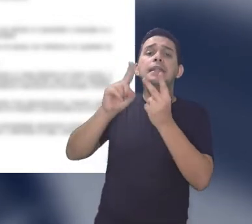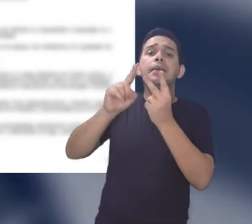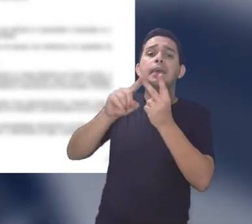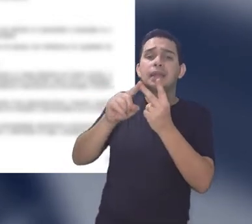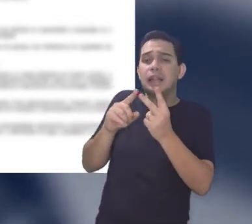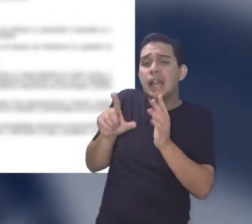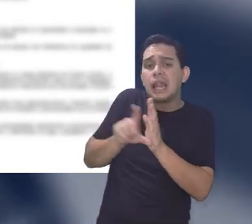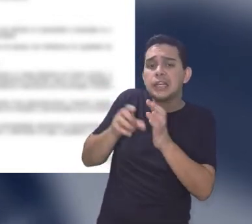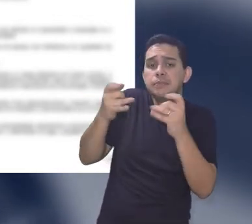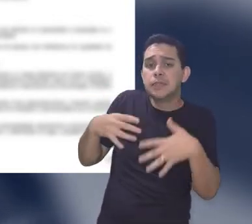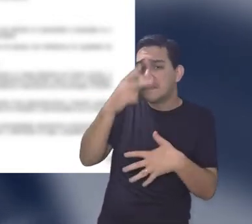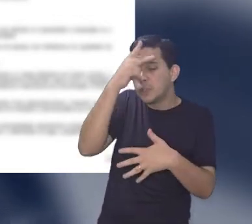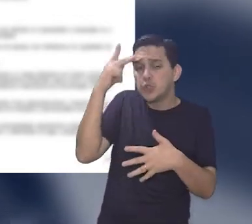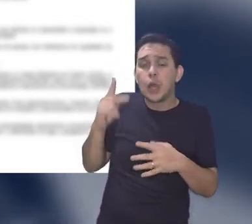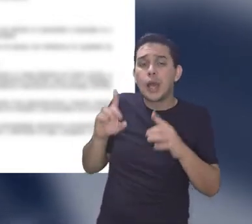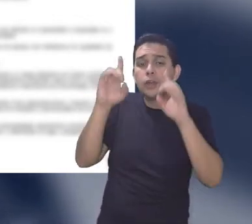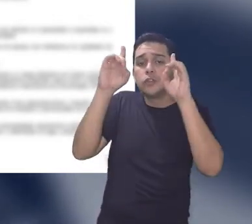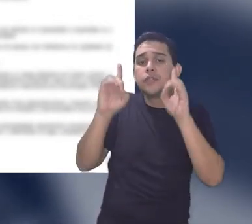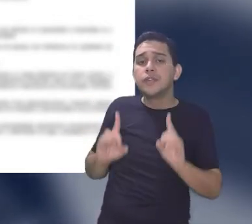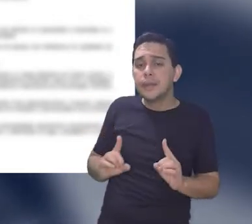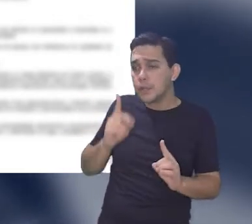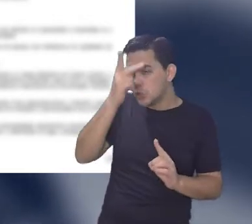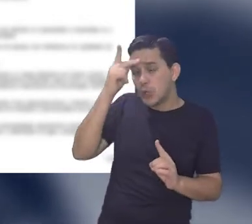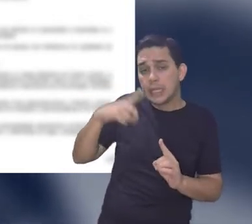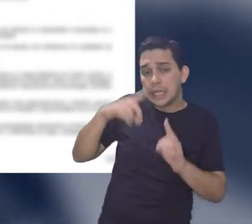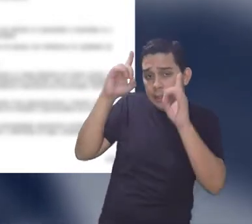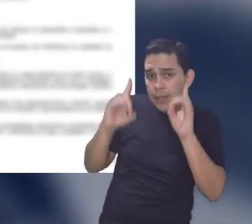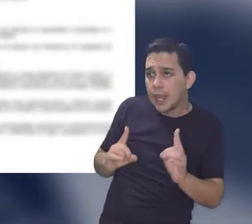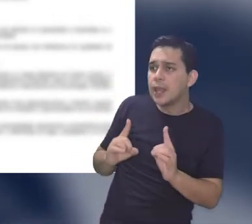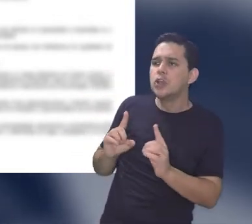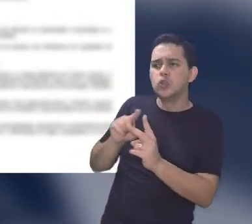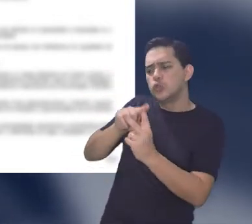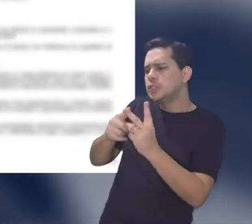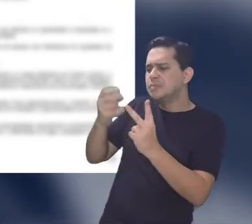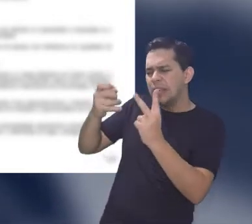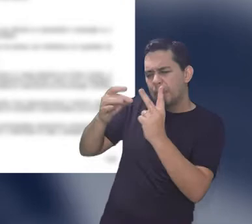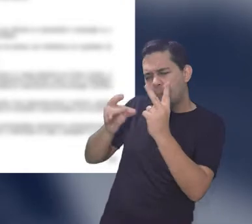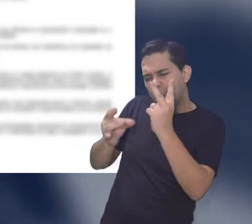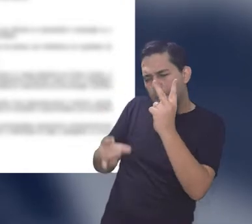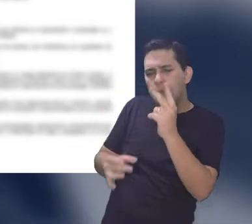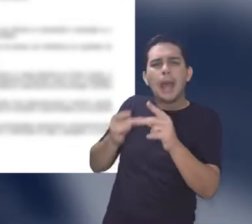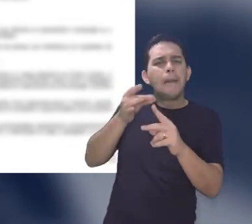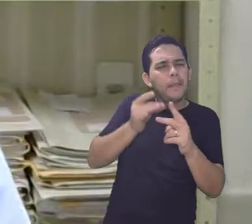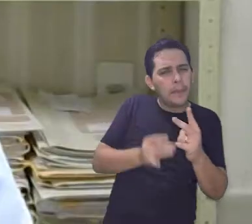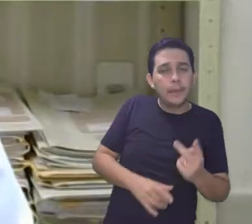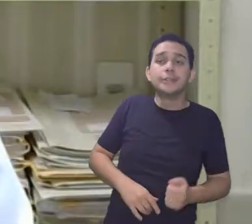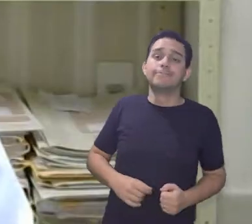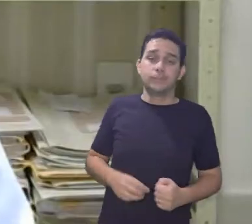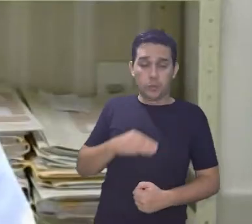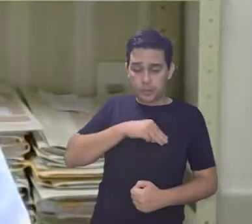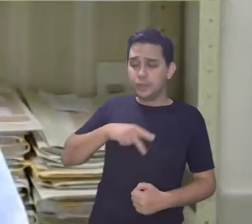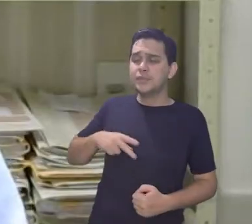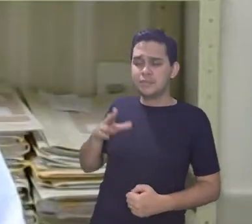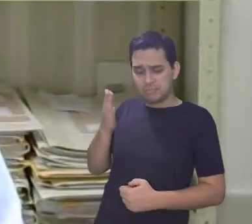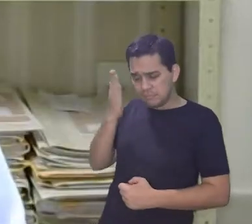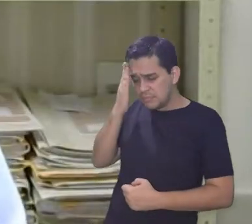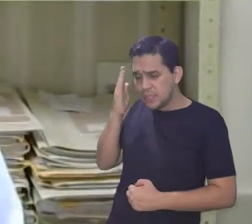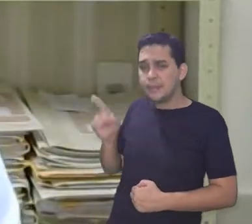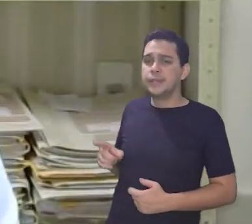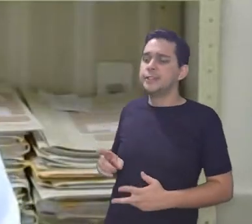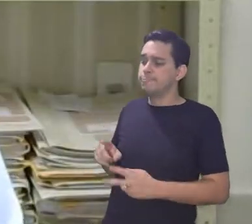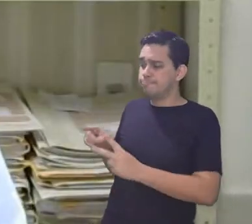com Deficiência. Toda essa legislação, ela quando coloca o Ministério Público com essa possibilidade de investigar, com